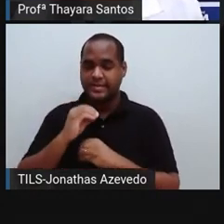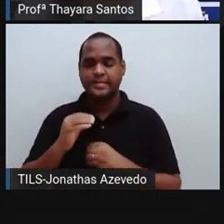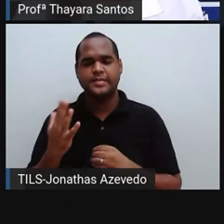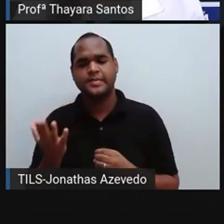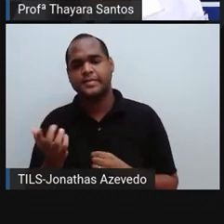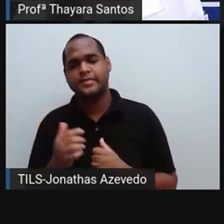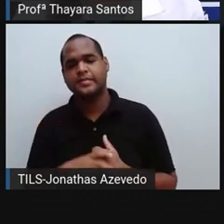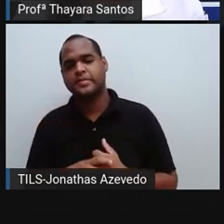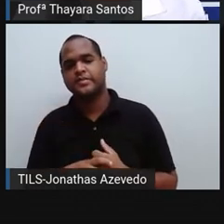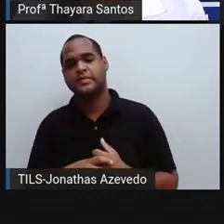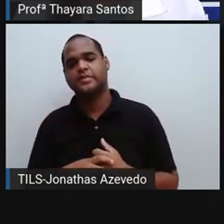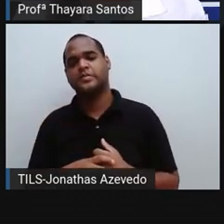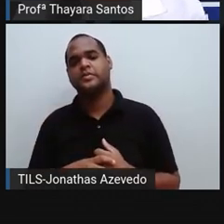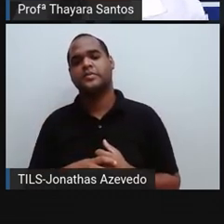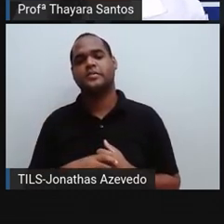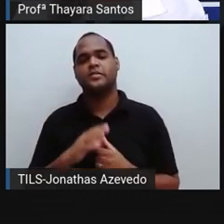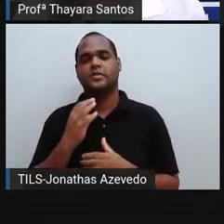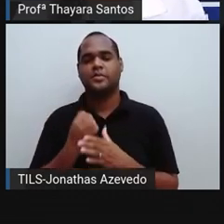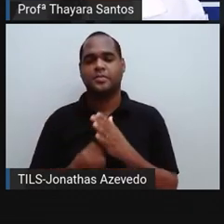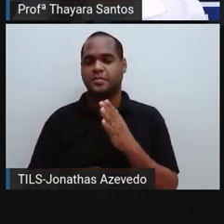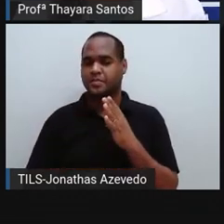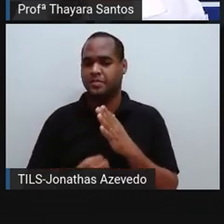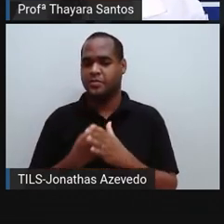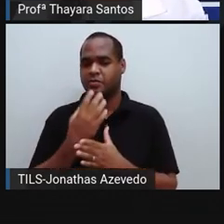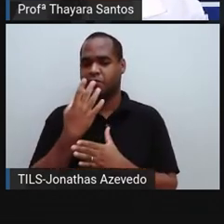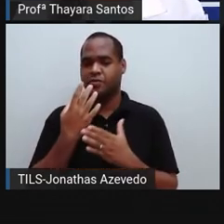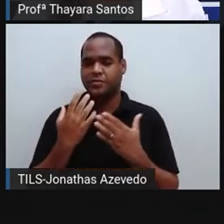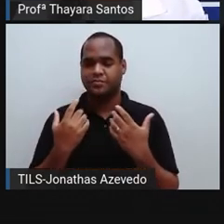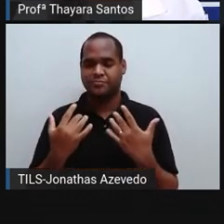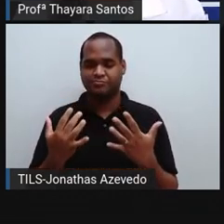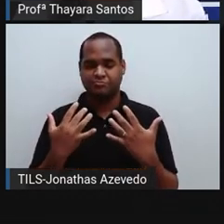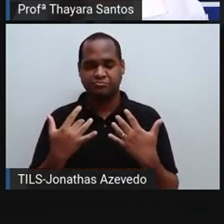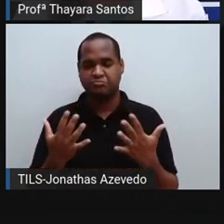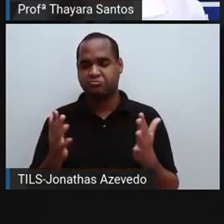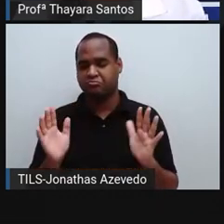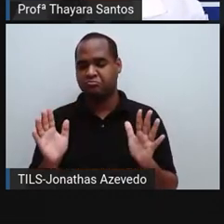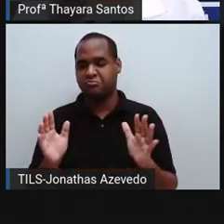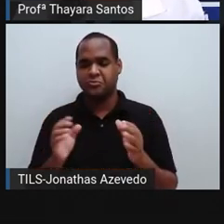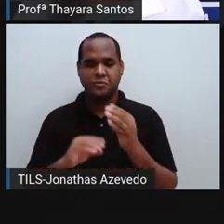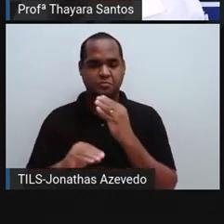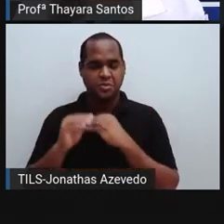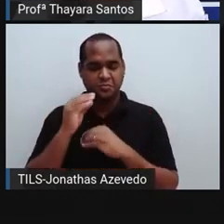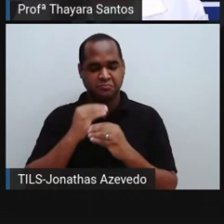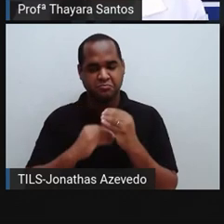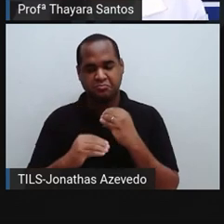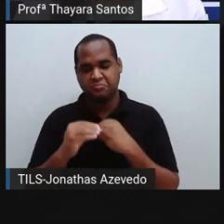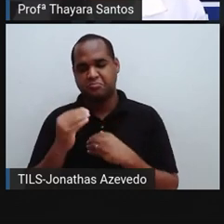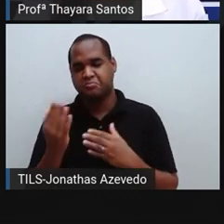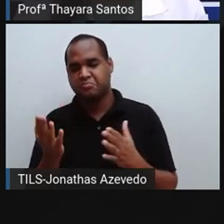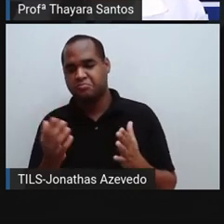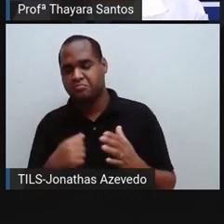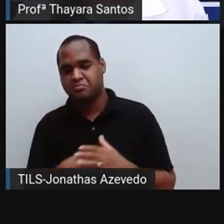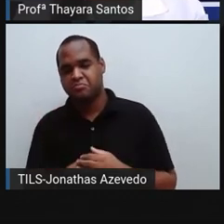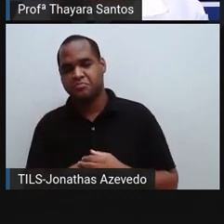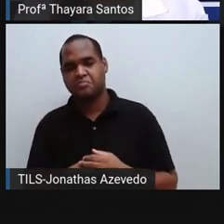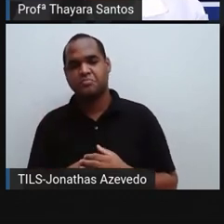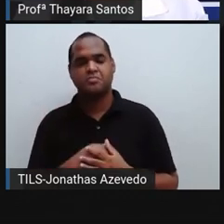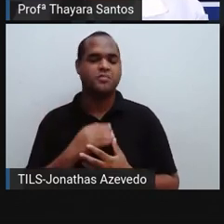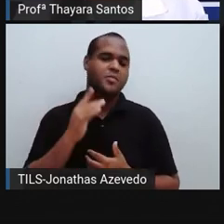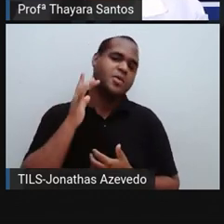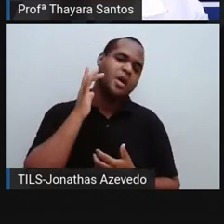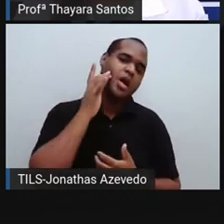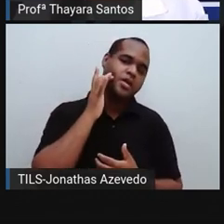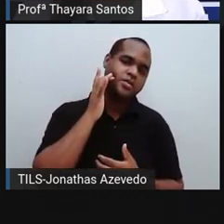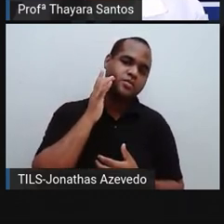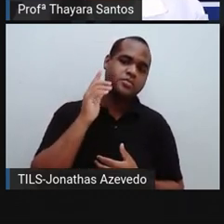primário. Eu acho que o produtor é esse daqui, um animal herbívoro. E eu acho que